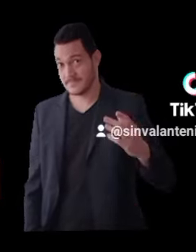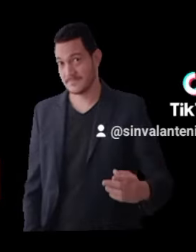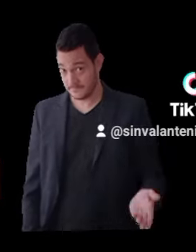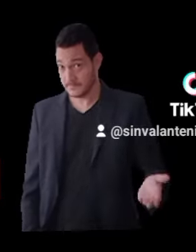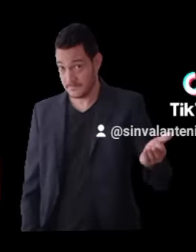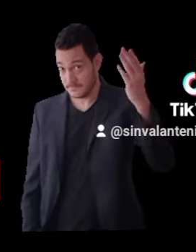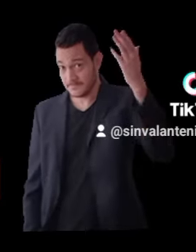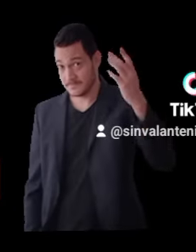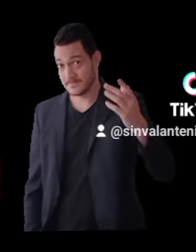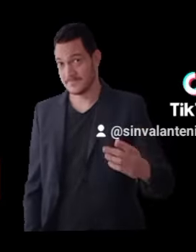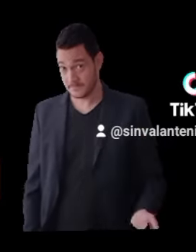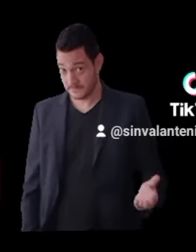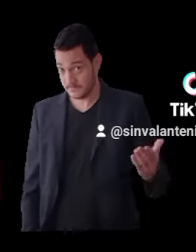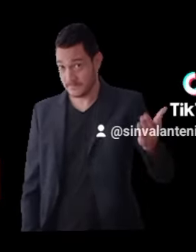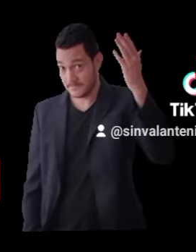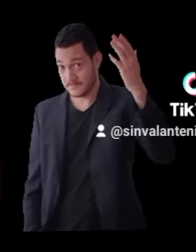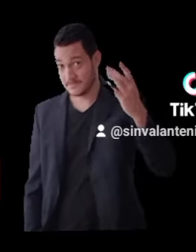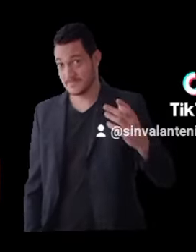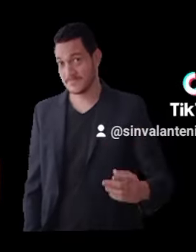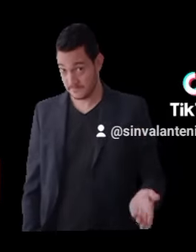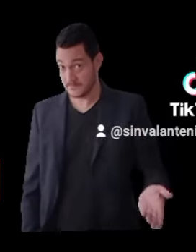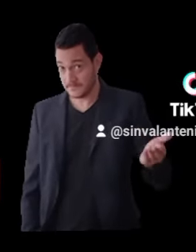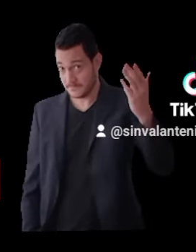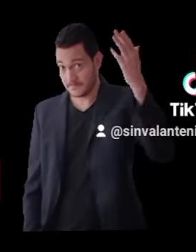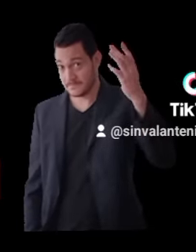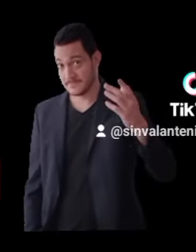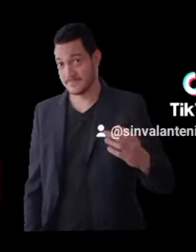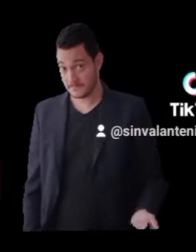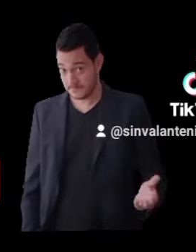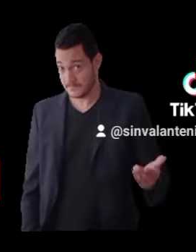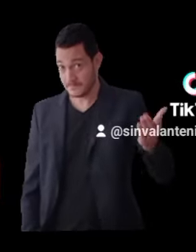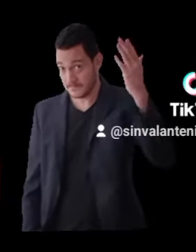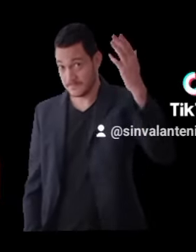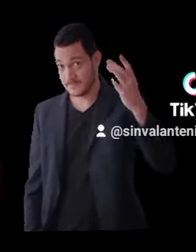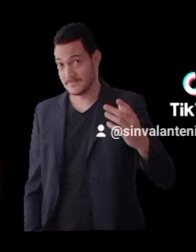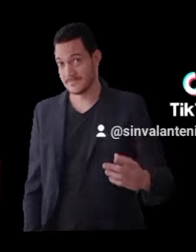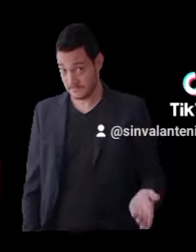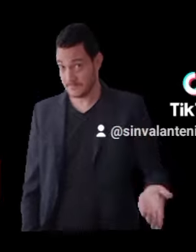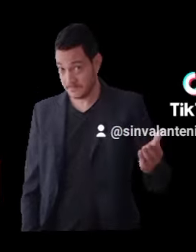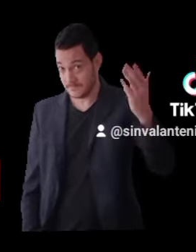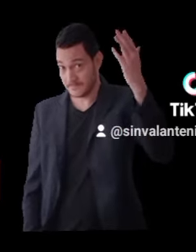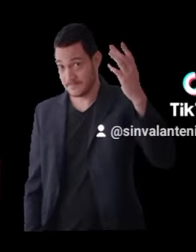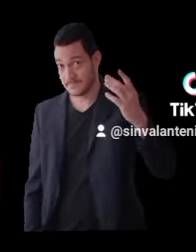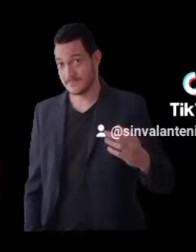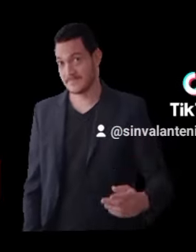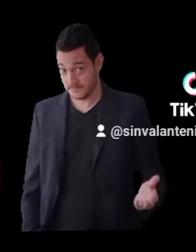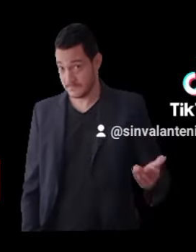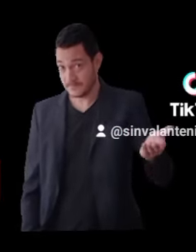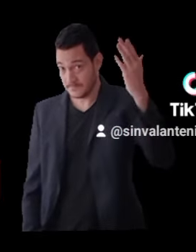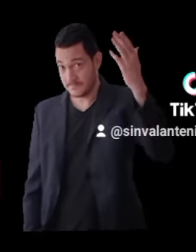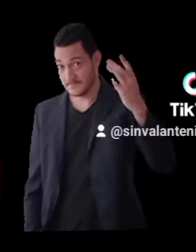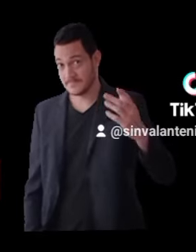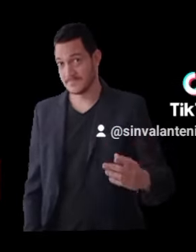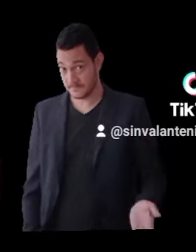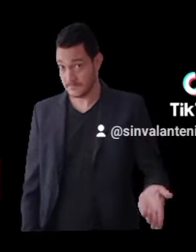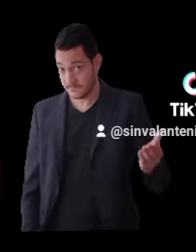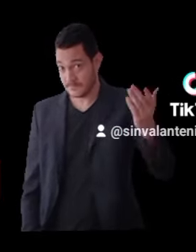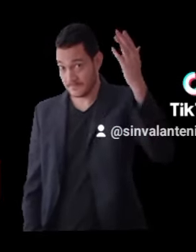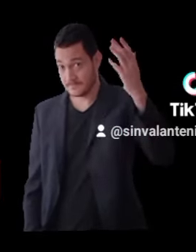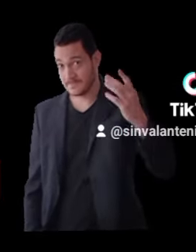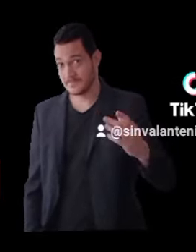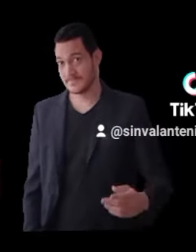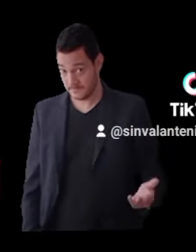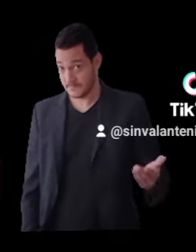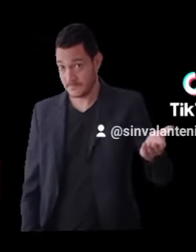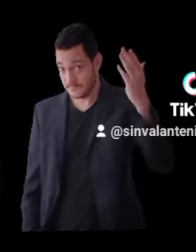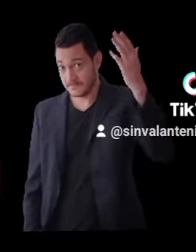bancário formal. Numa operação autorizada pelo ministro do STF, Alexandre de Moraes, a PF realiza buscas em endereços ligados a